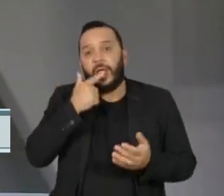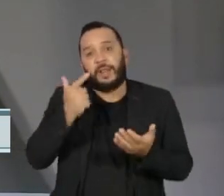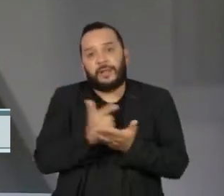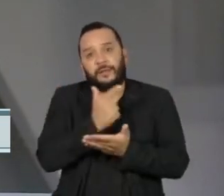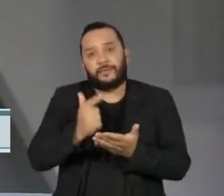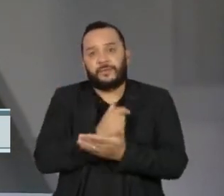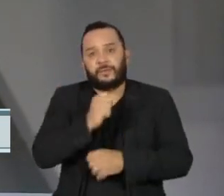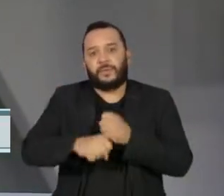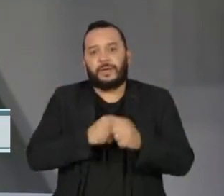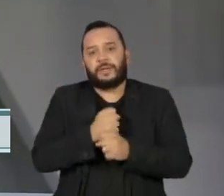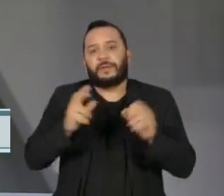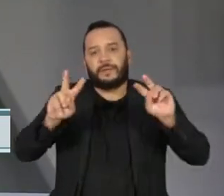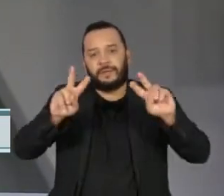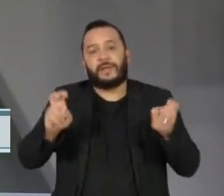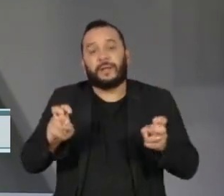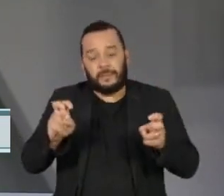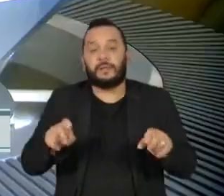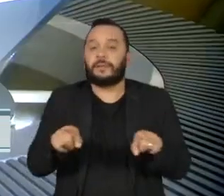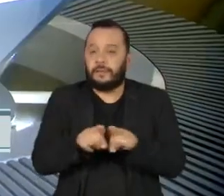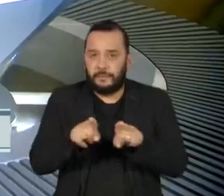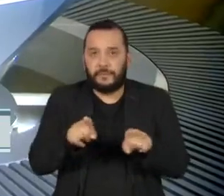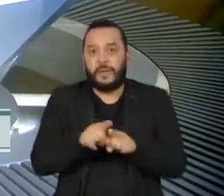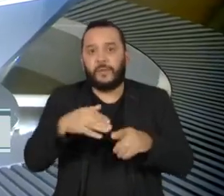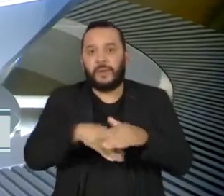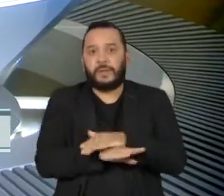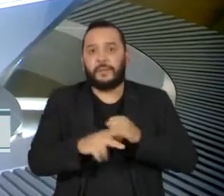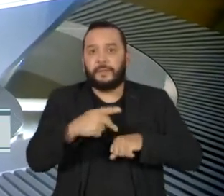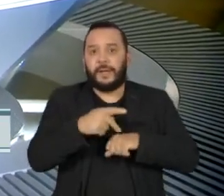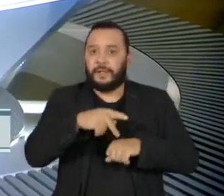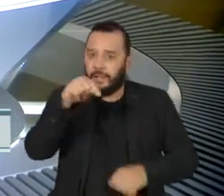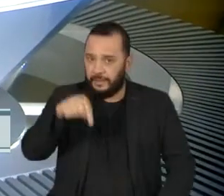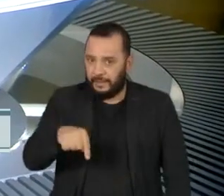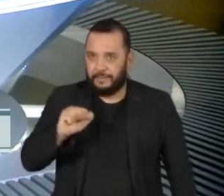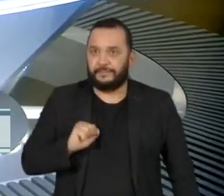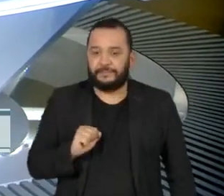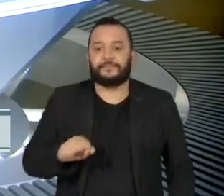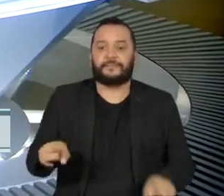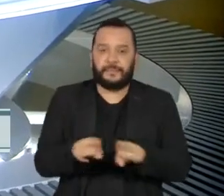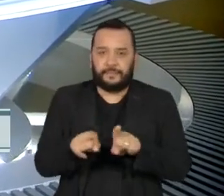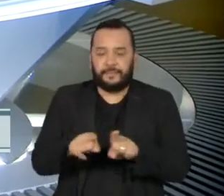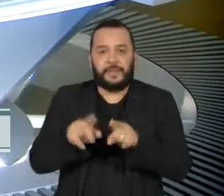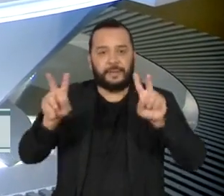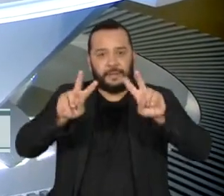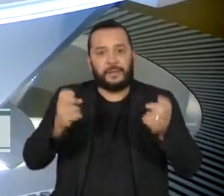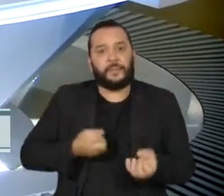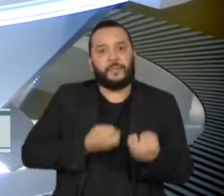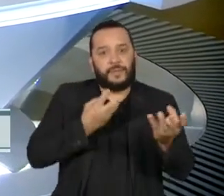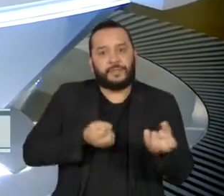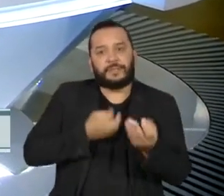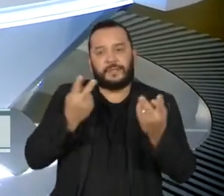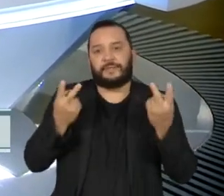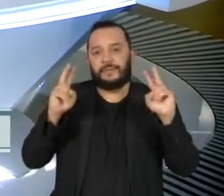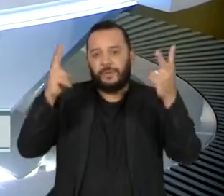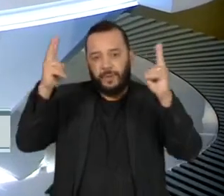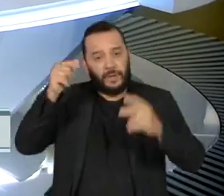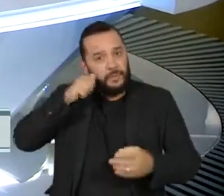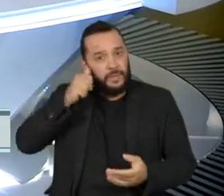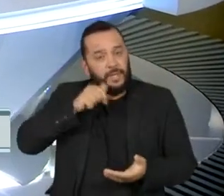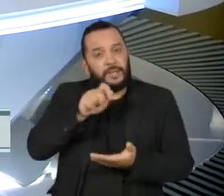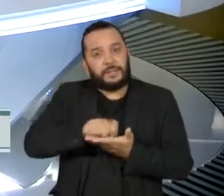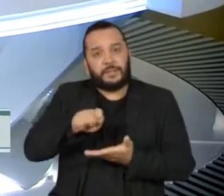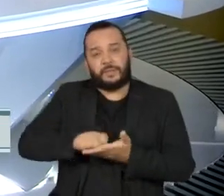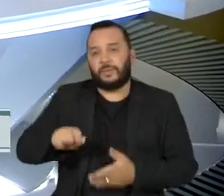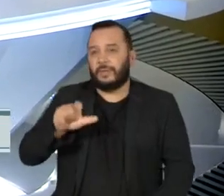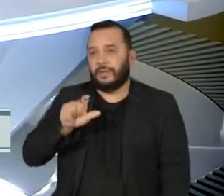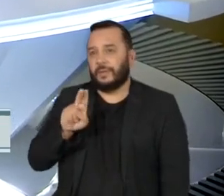Também Guardamos Pedras Aqui. A publicação venceu também na categoria Poesia. Na entrevista de hoje com a escritora Luísa